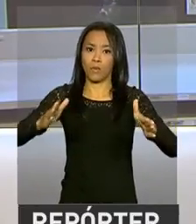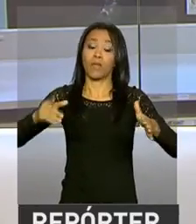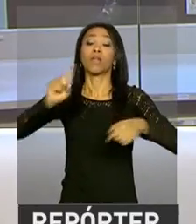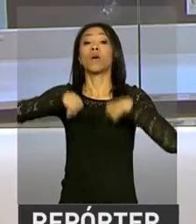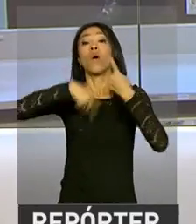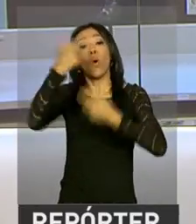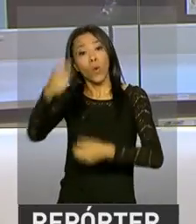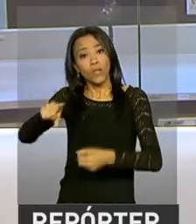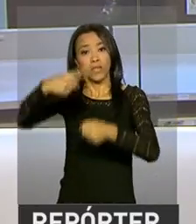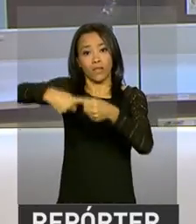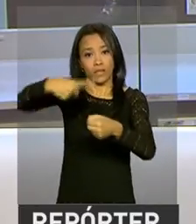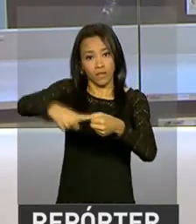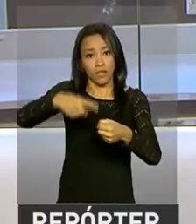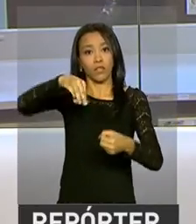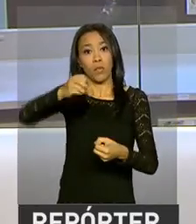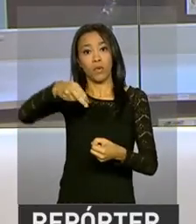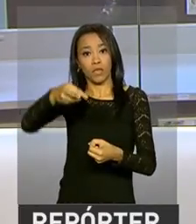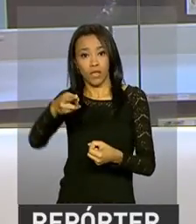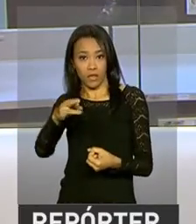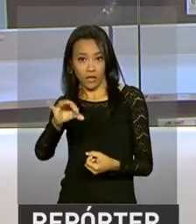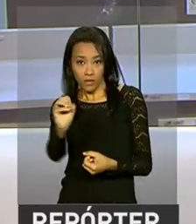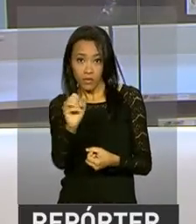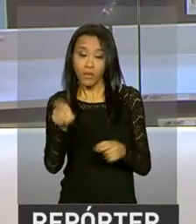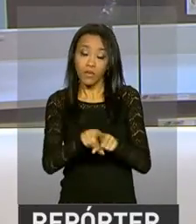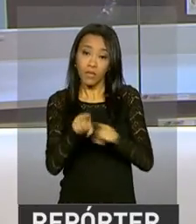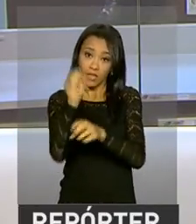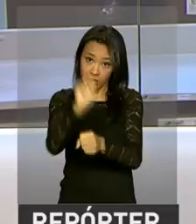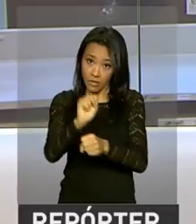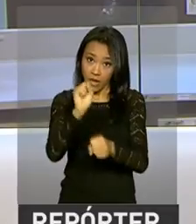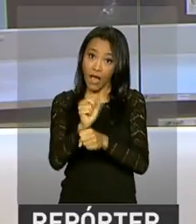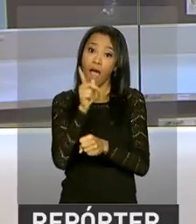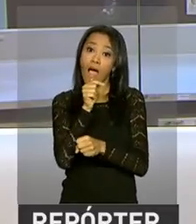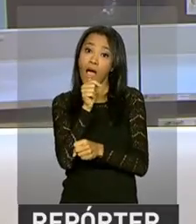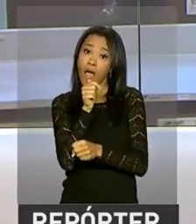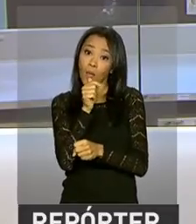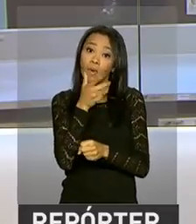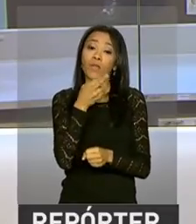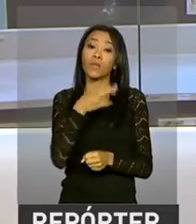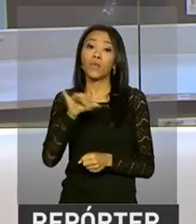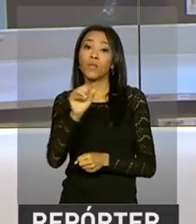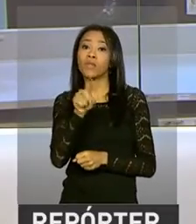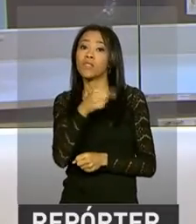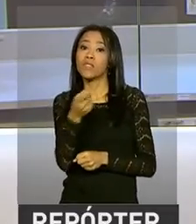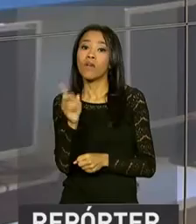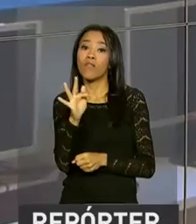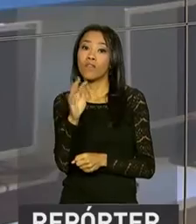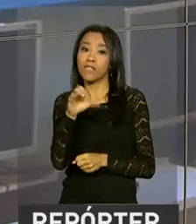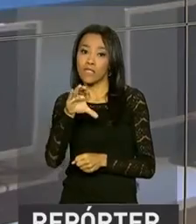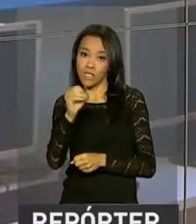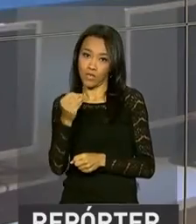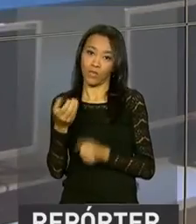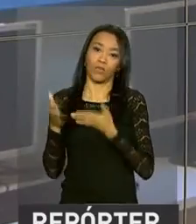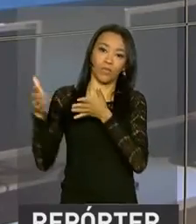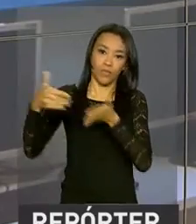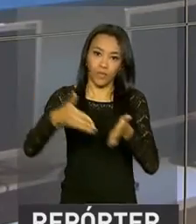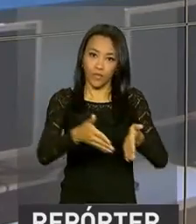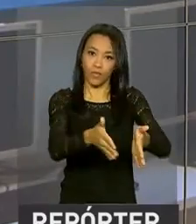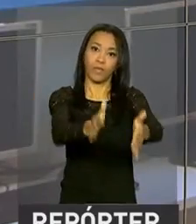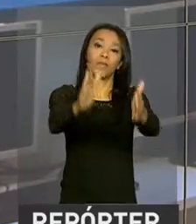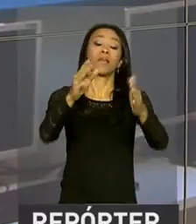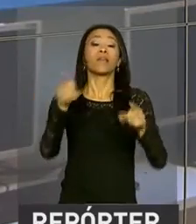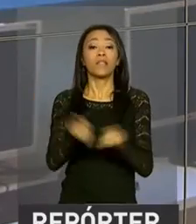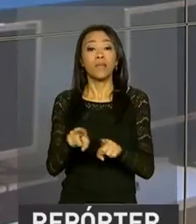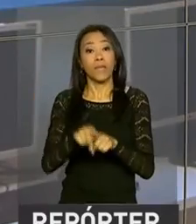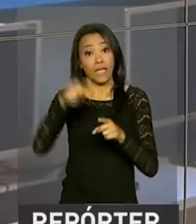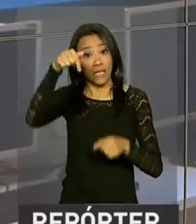monteiro o presidente acompanha a cerimônia de chegada das águas do rio são francisco a paraíba nesta quinta feira o porta voz